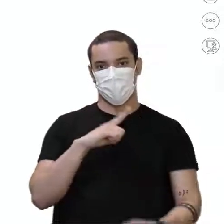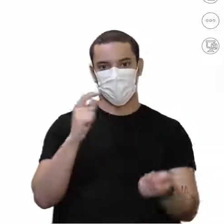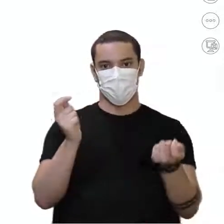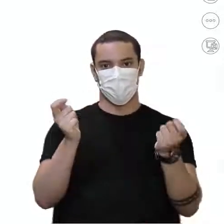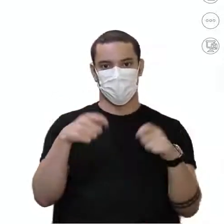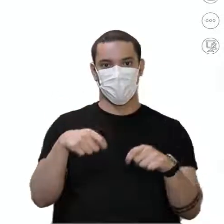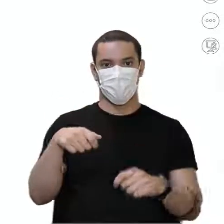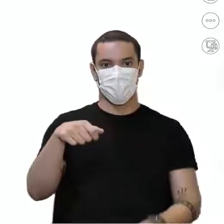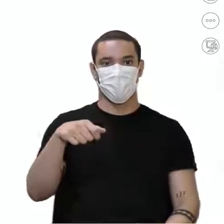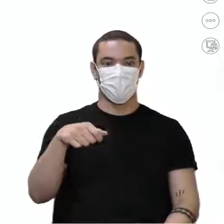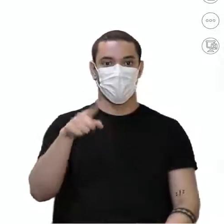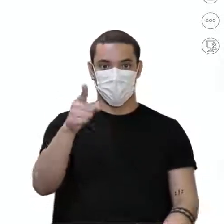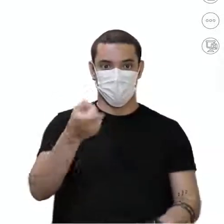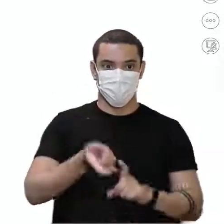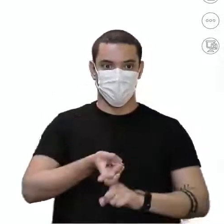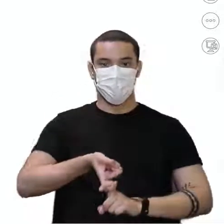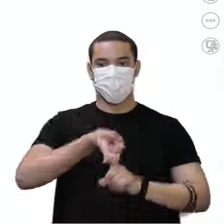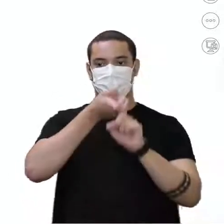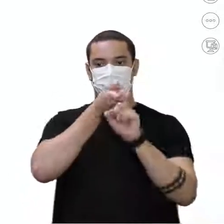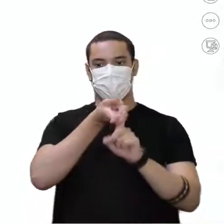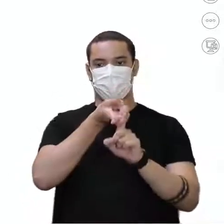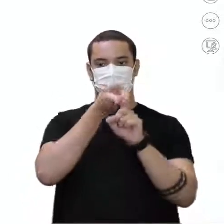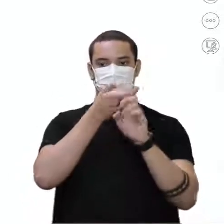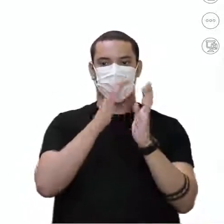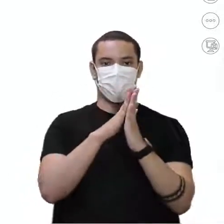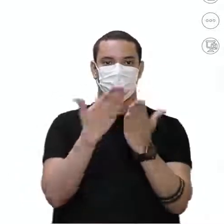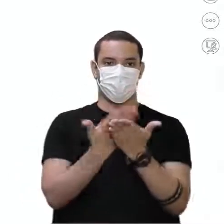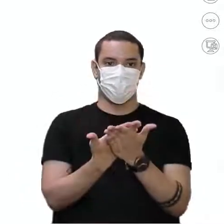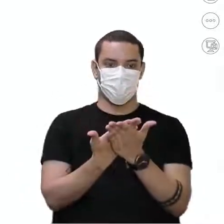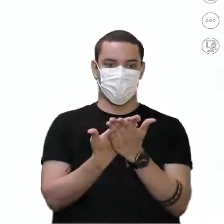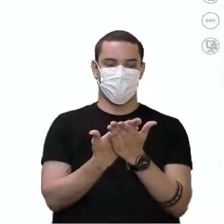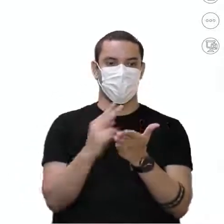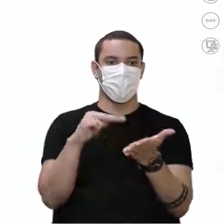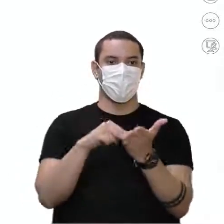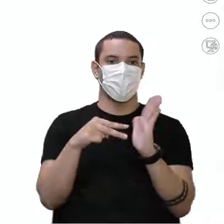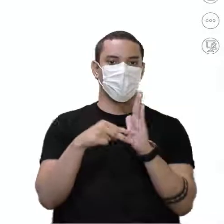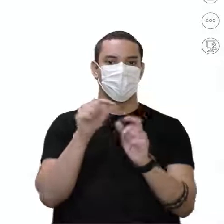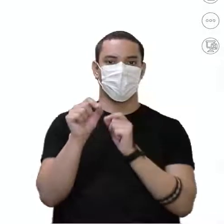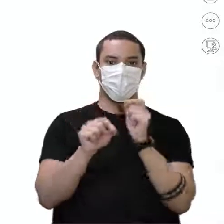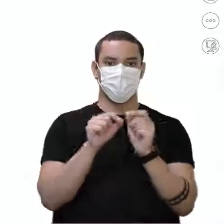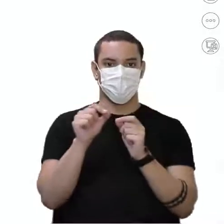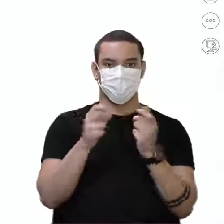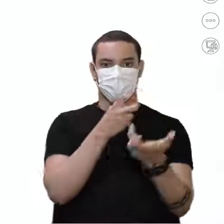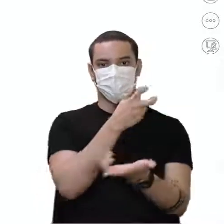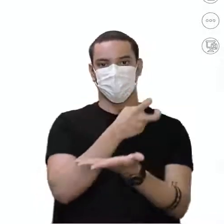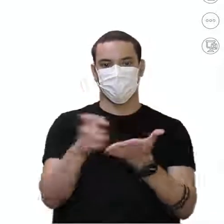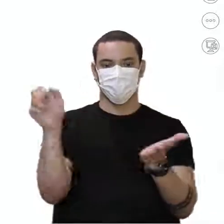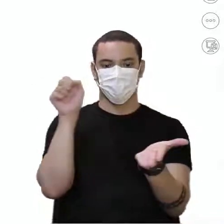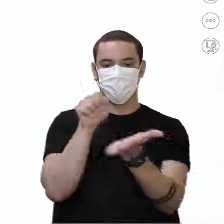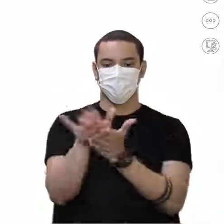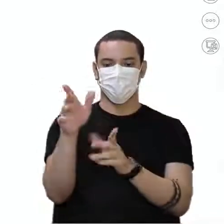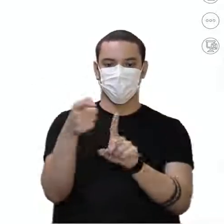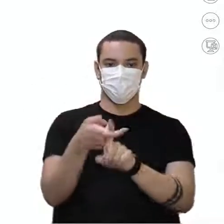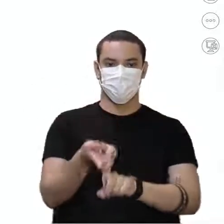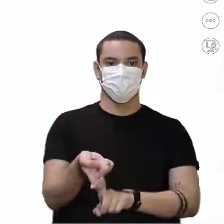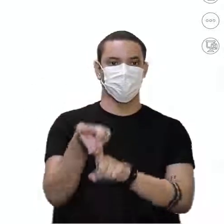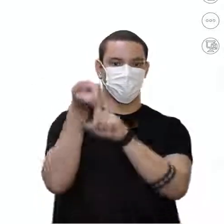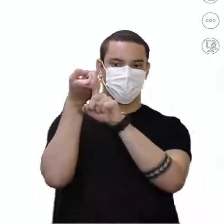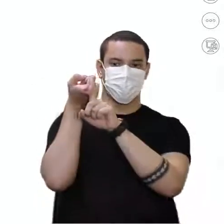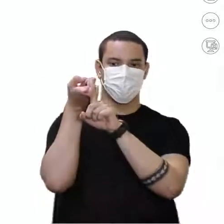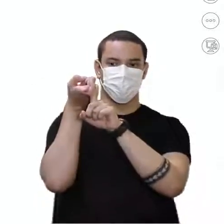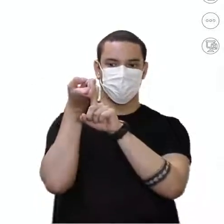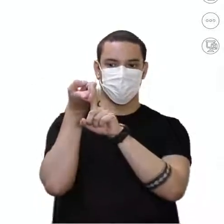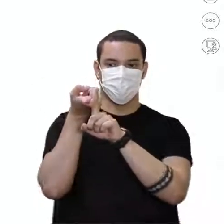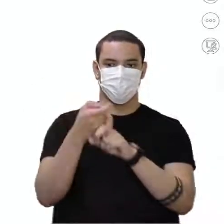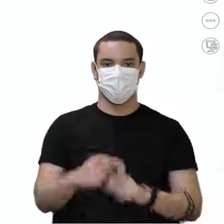from school, ou seja, ser suspenso da escola. A situação é essa. Suspended